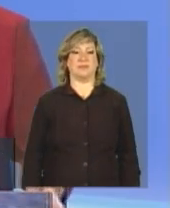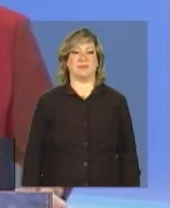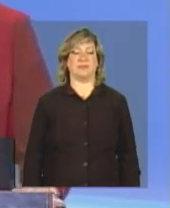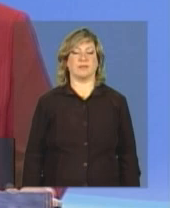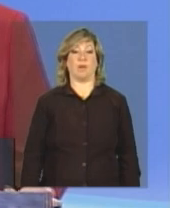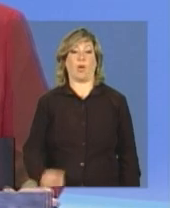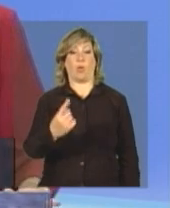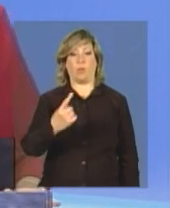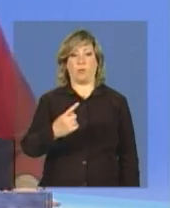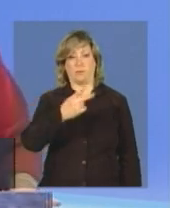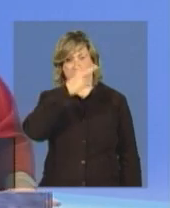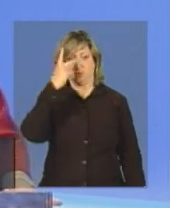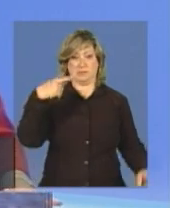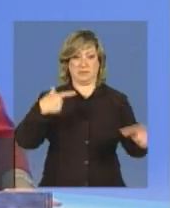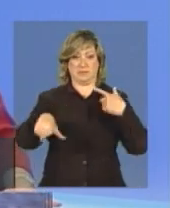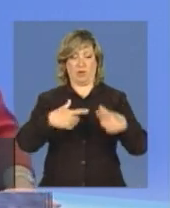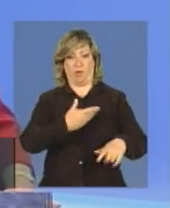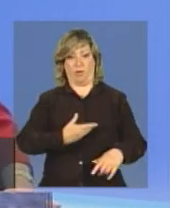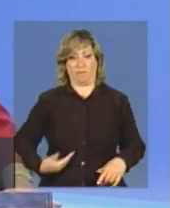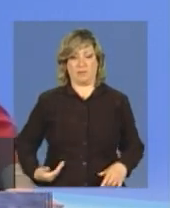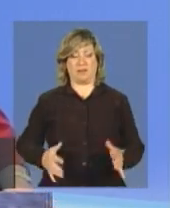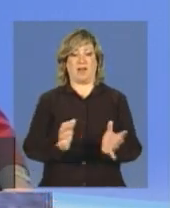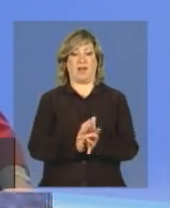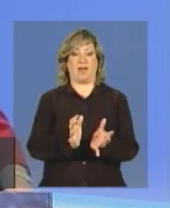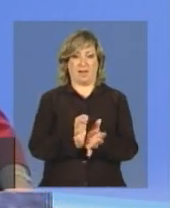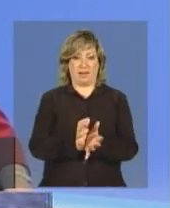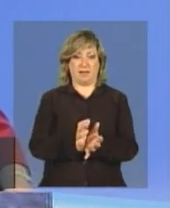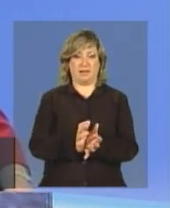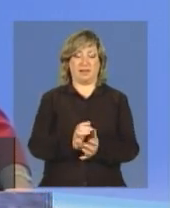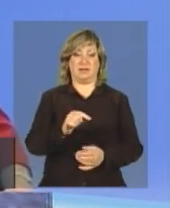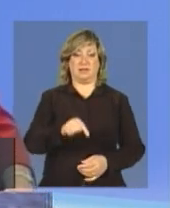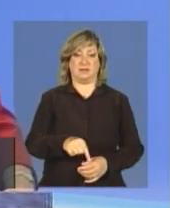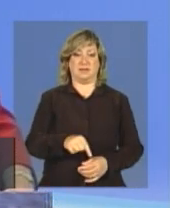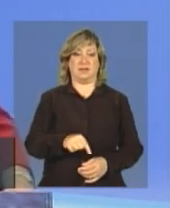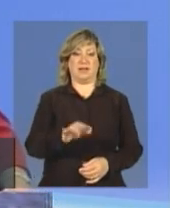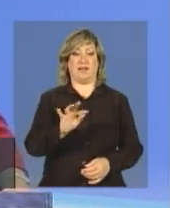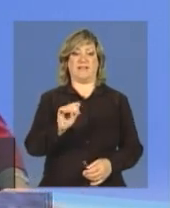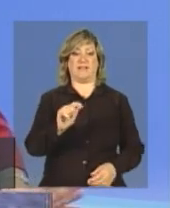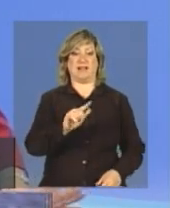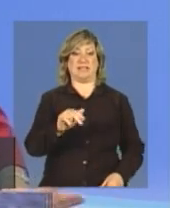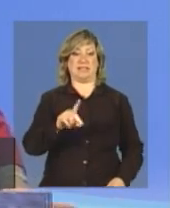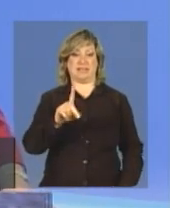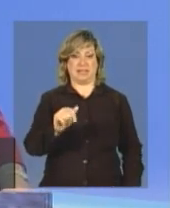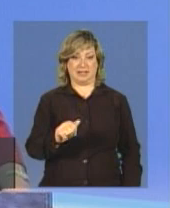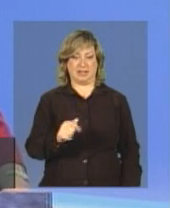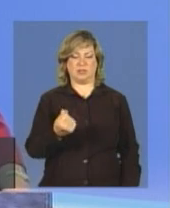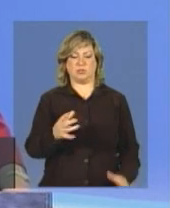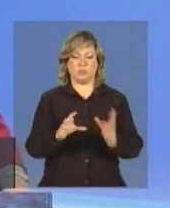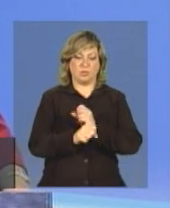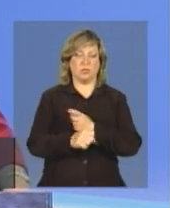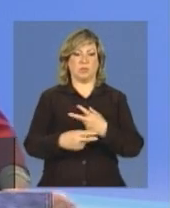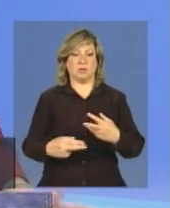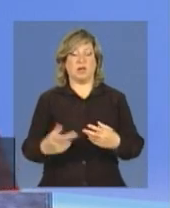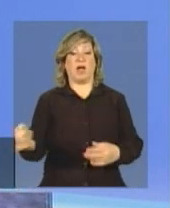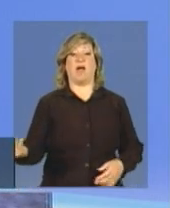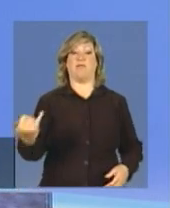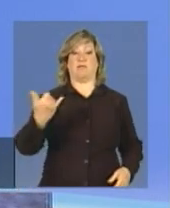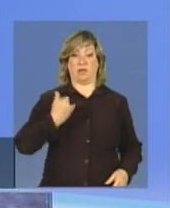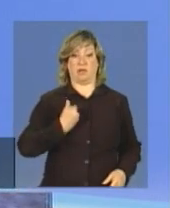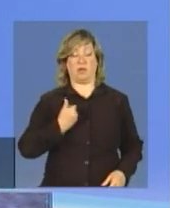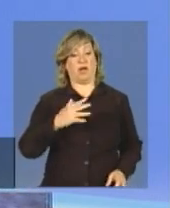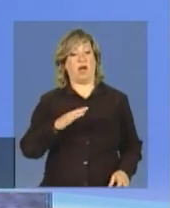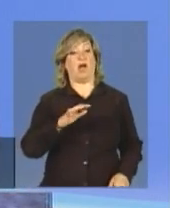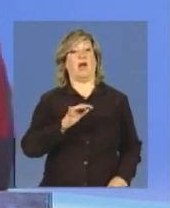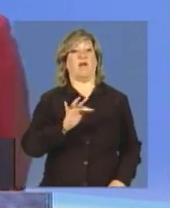um funcionário do governo na área da Fazenda chegou para mim e disse: olha,